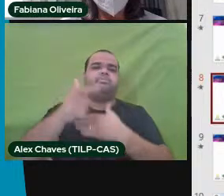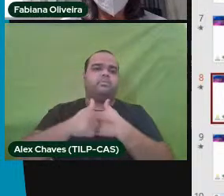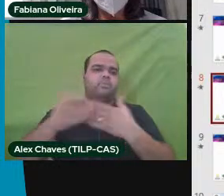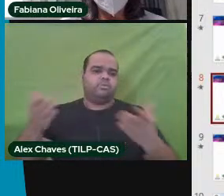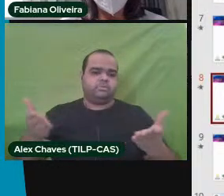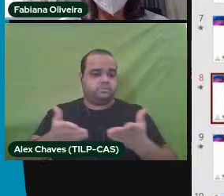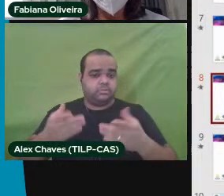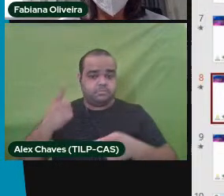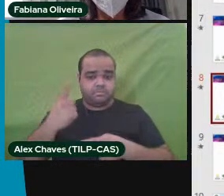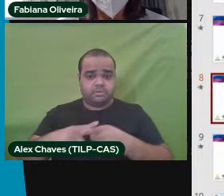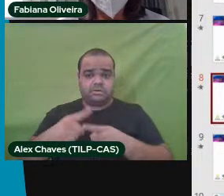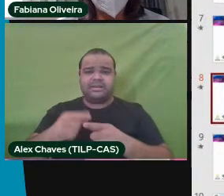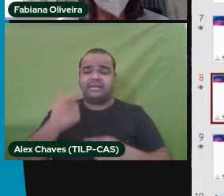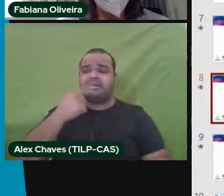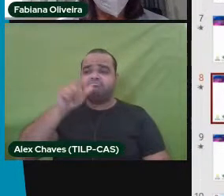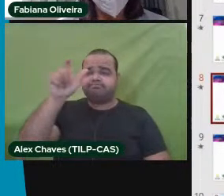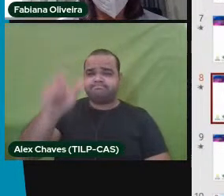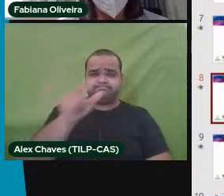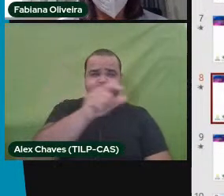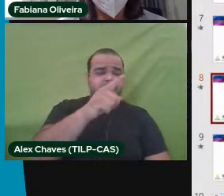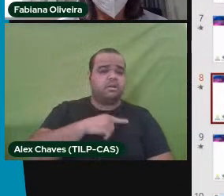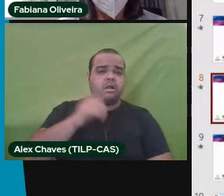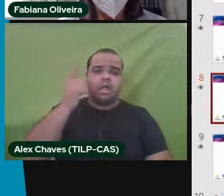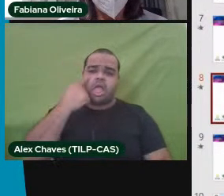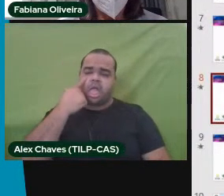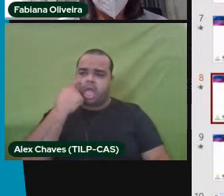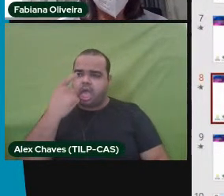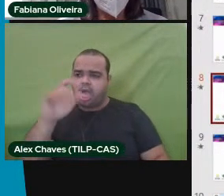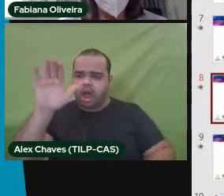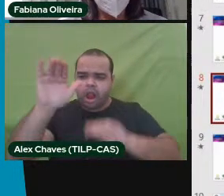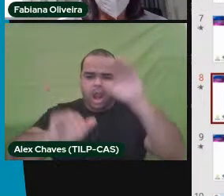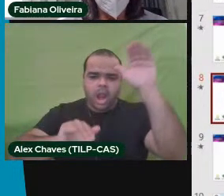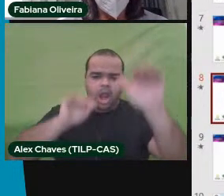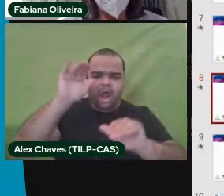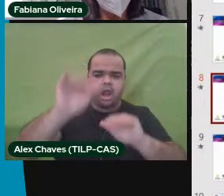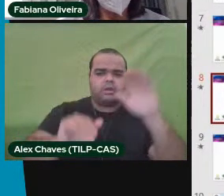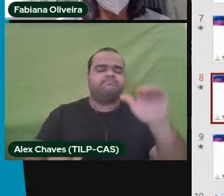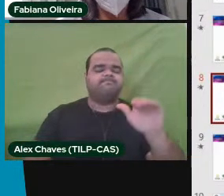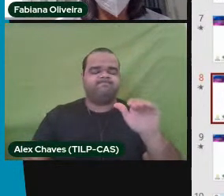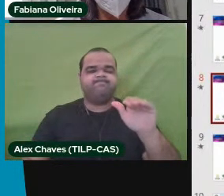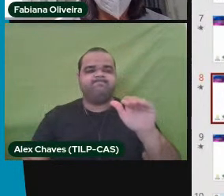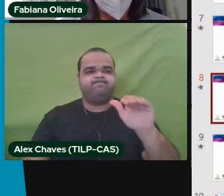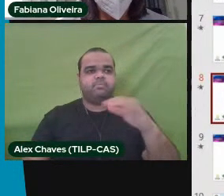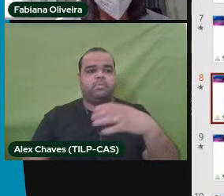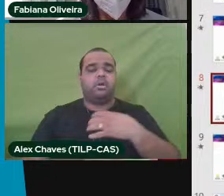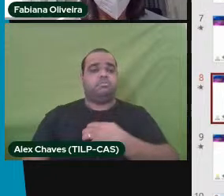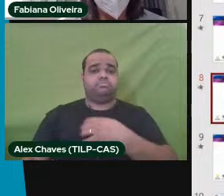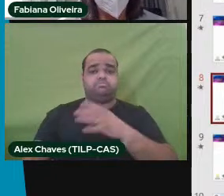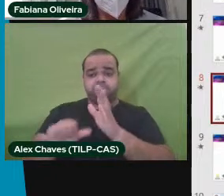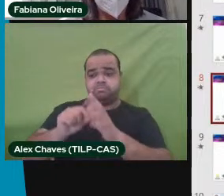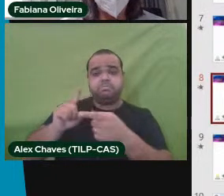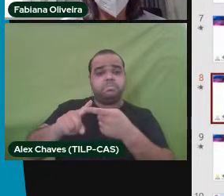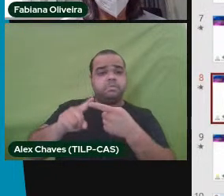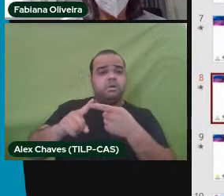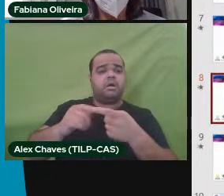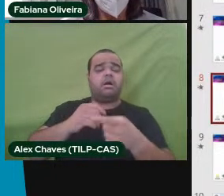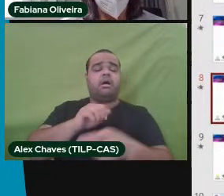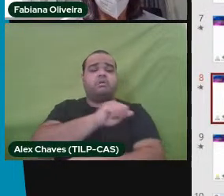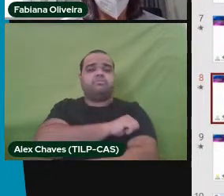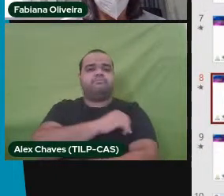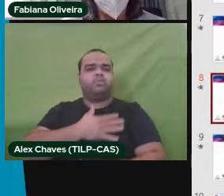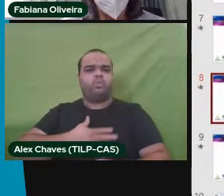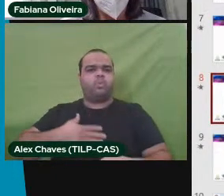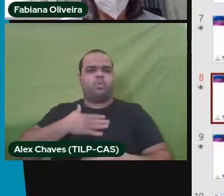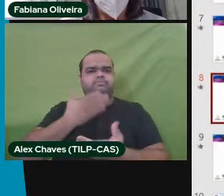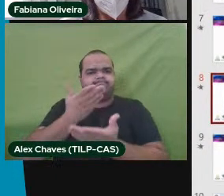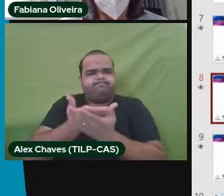Porque quem tem a curiosidade de conhecer, em primeiro lugar, o aluno precisa gostar, amar o